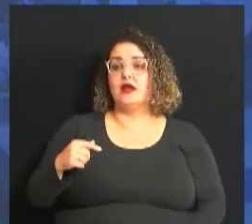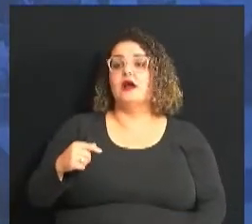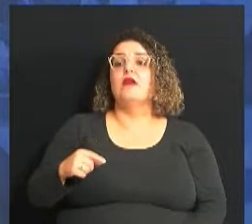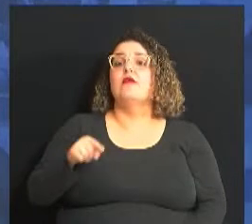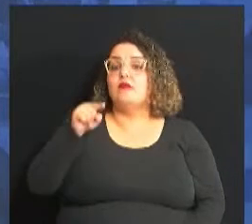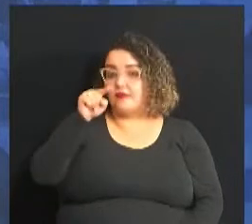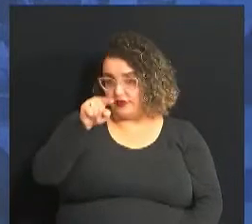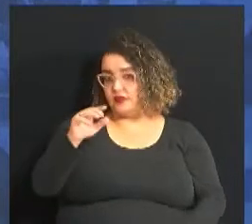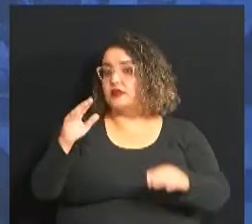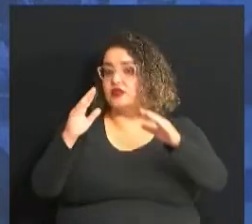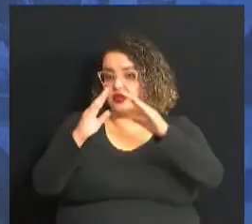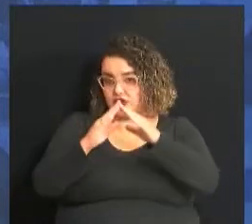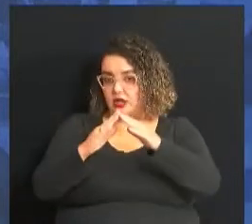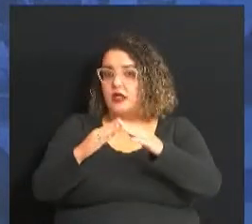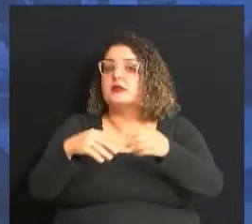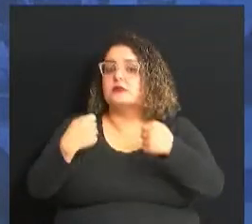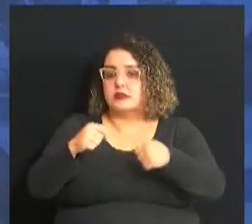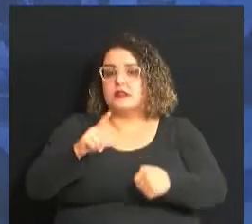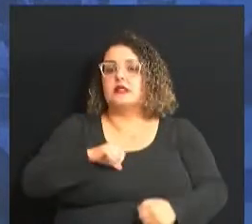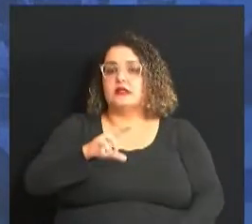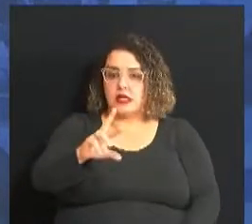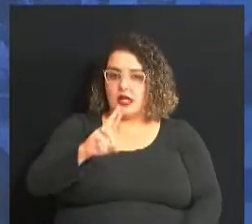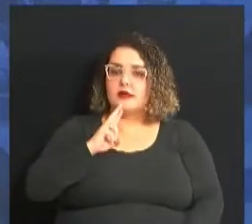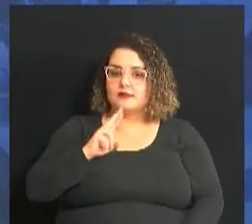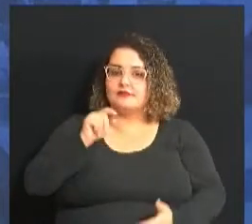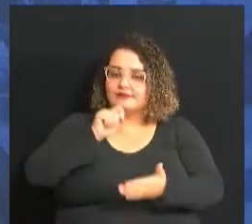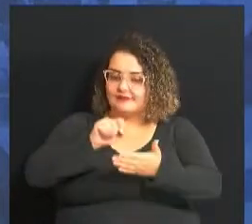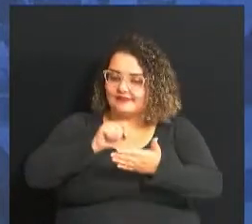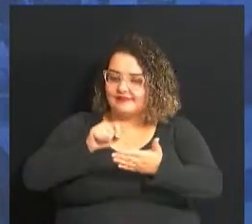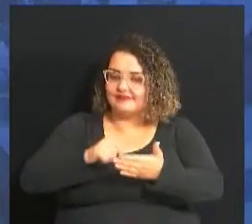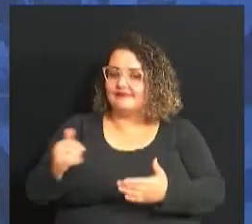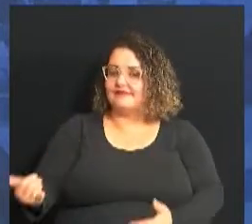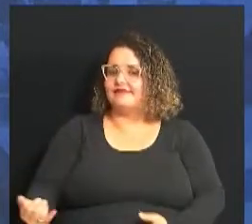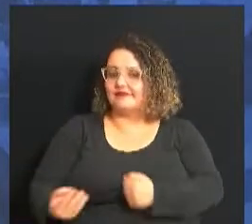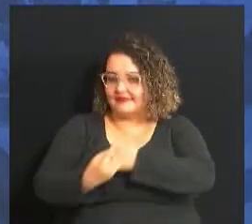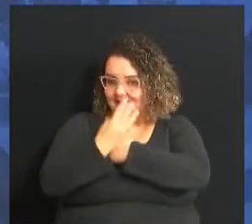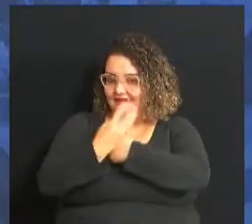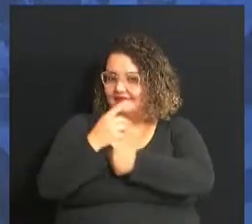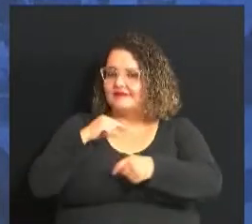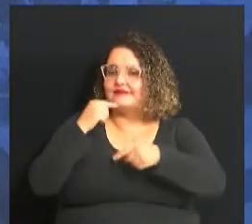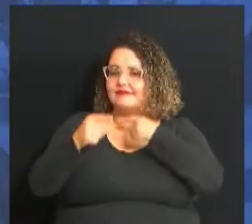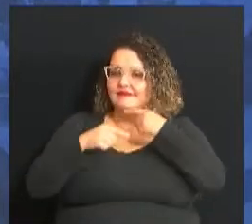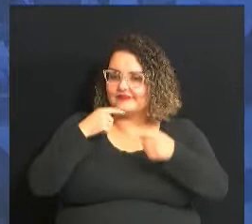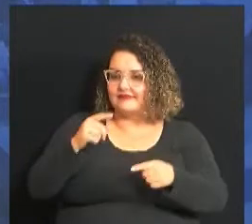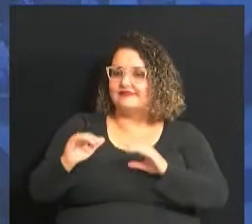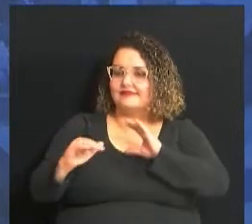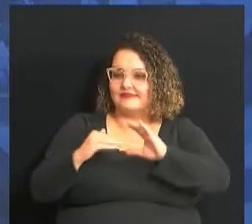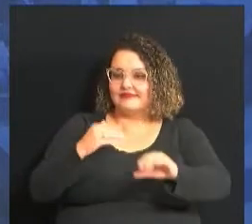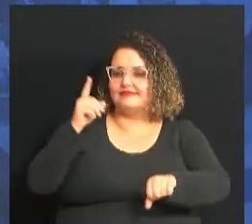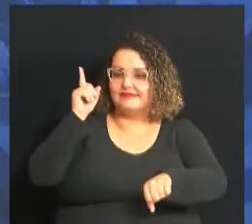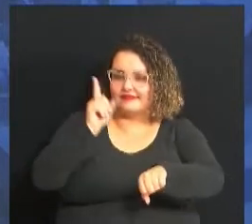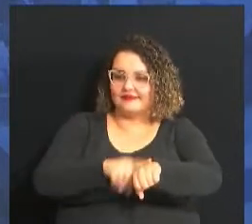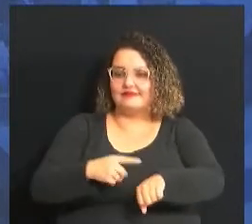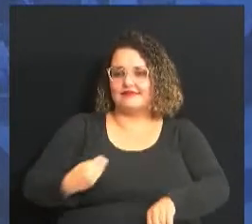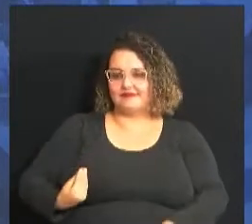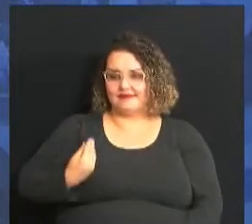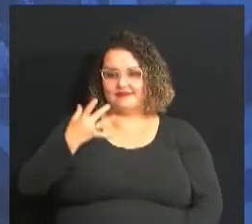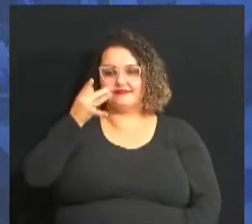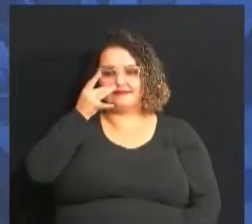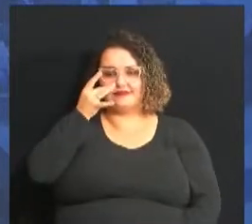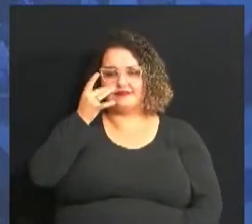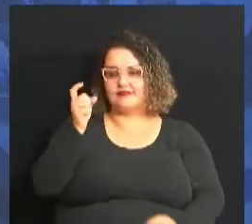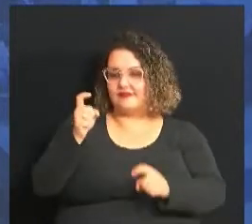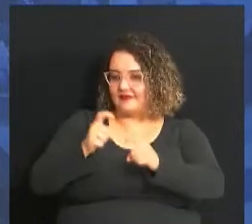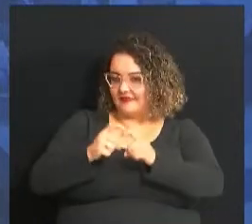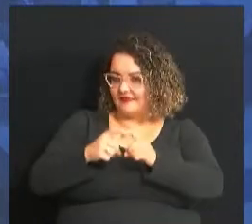casa sem resposta. Então anota nosso WhatsApp. Tem alguma dúvida? É só mandar que a gente responde ao vivo. Doutor, então vamos